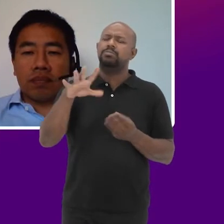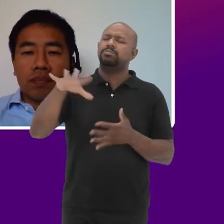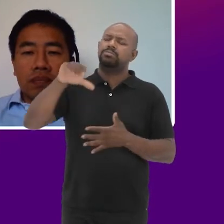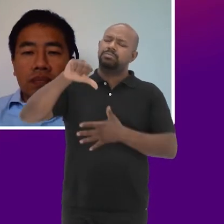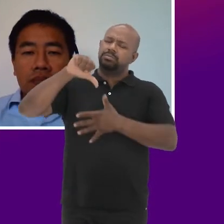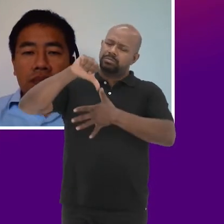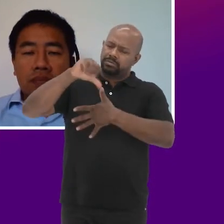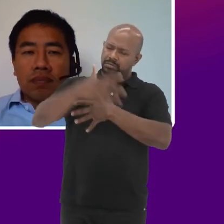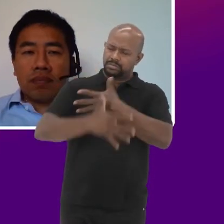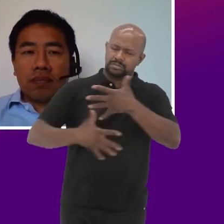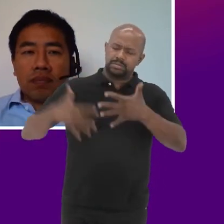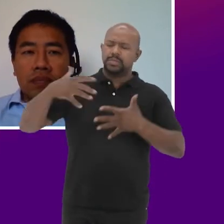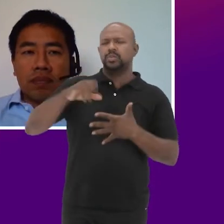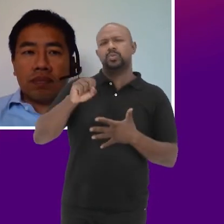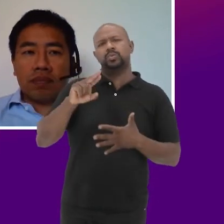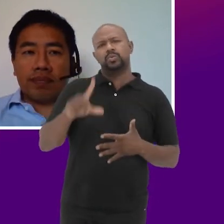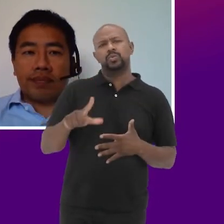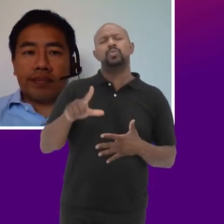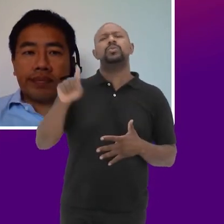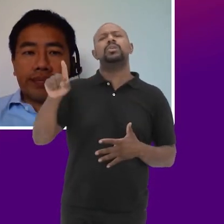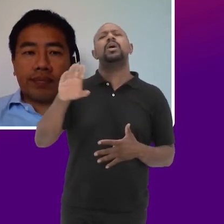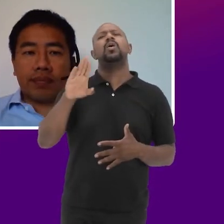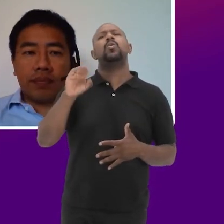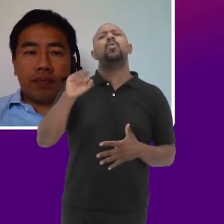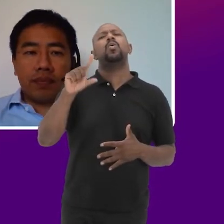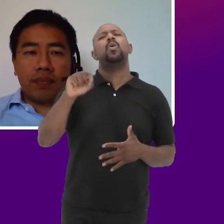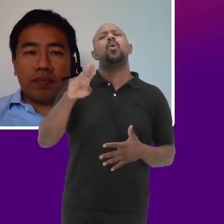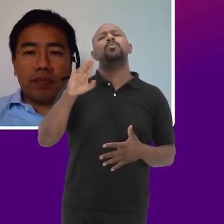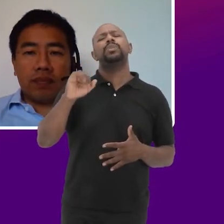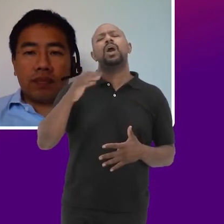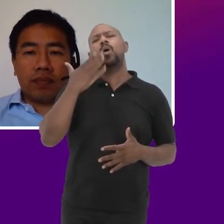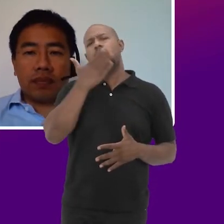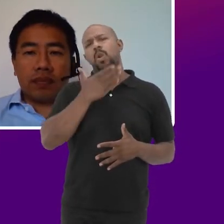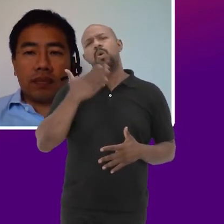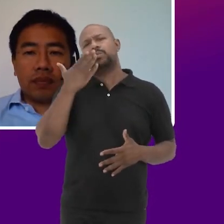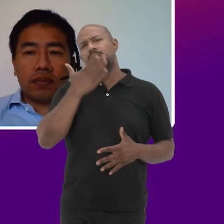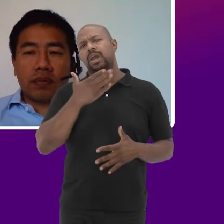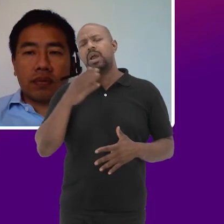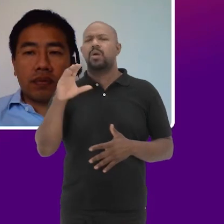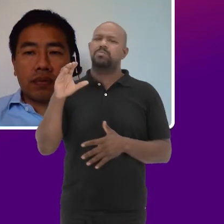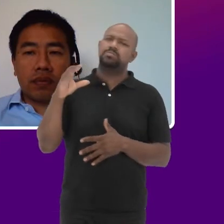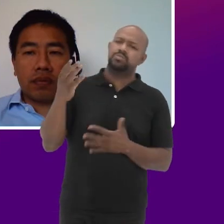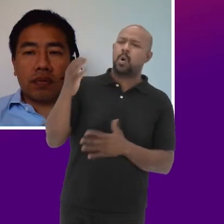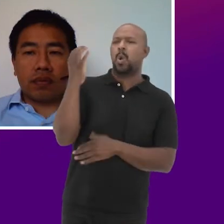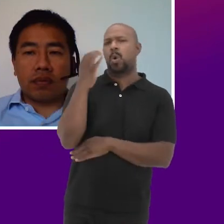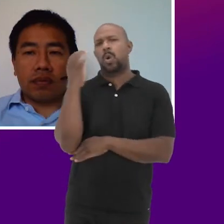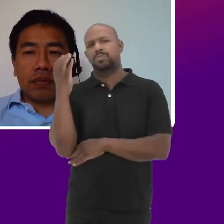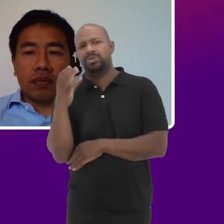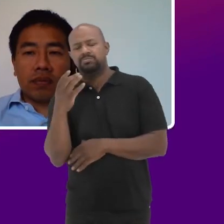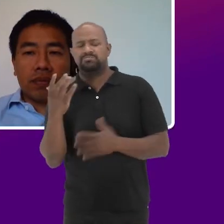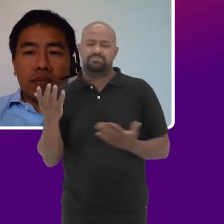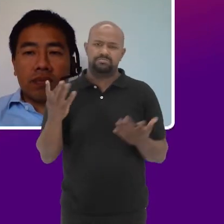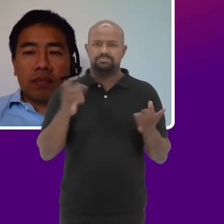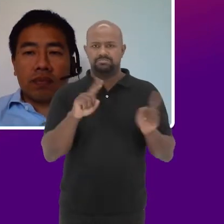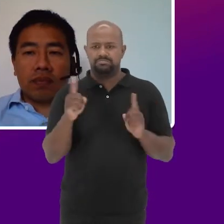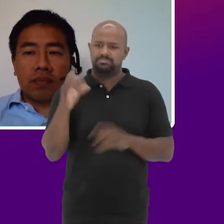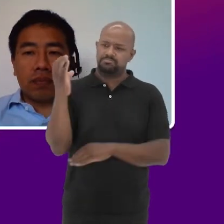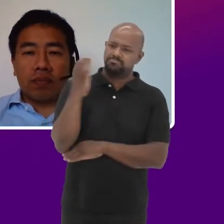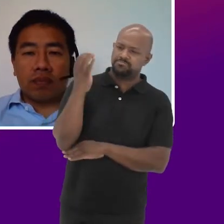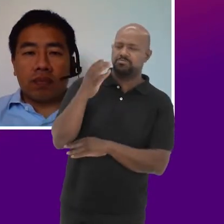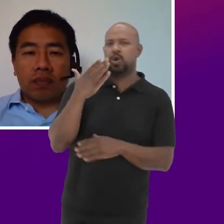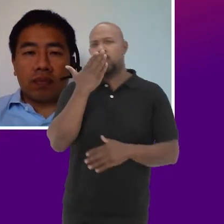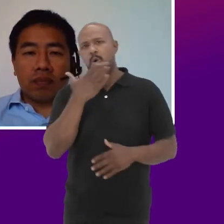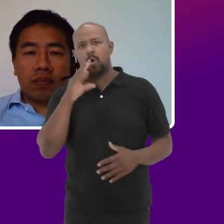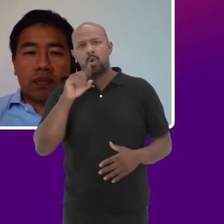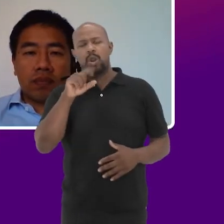para nós, né, das soluções paramétricas na Colômbia, né? Quais são os desafios para expandir? E eu também gostaria que você